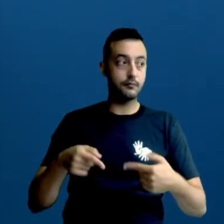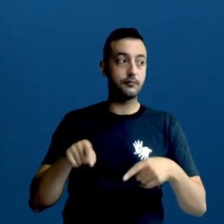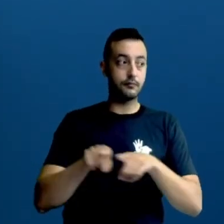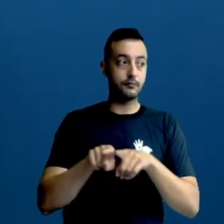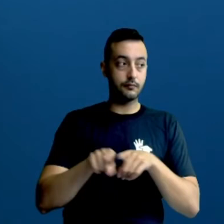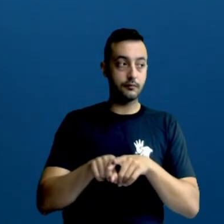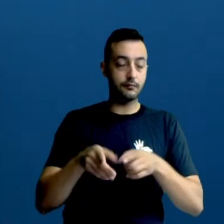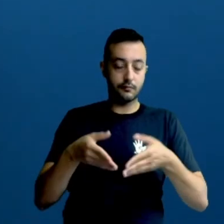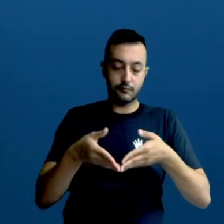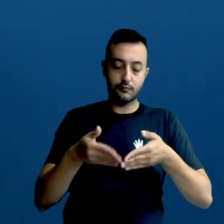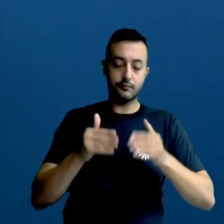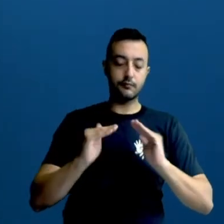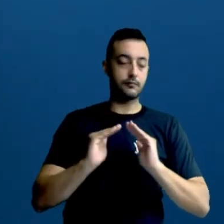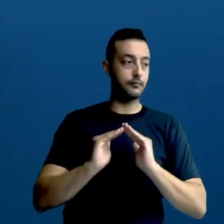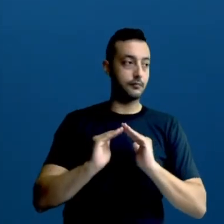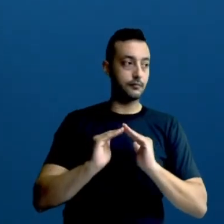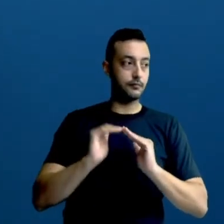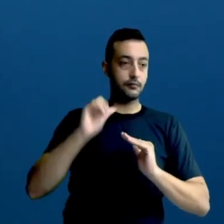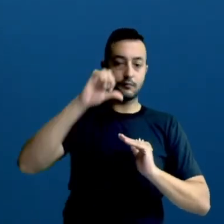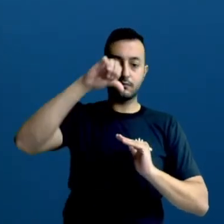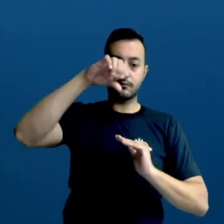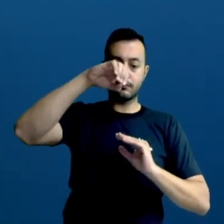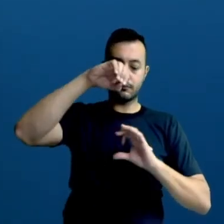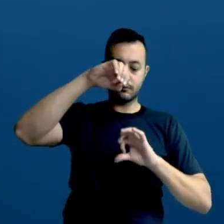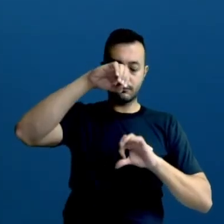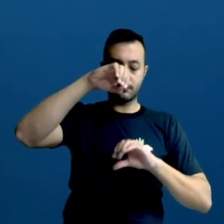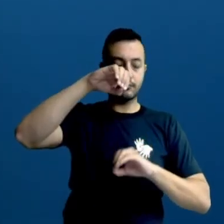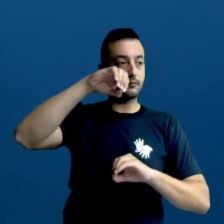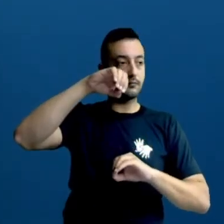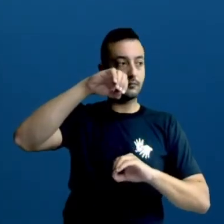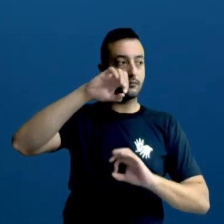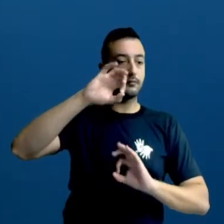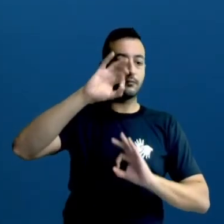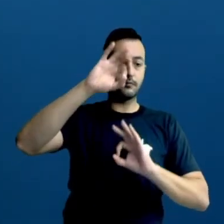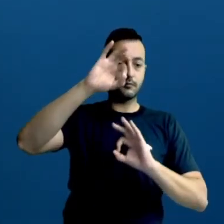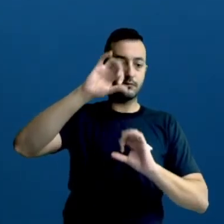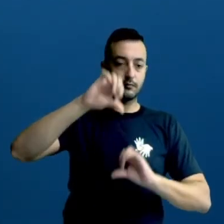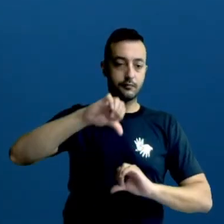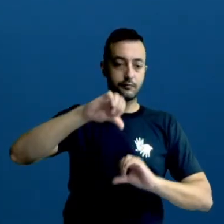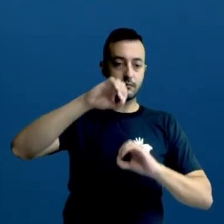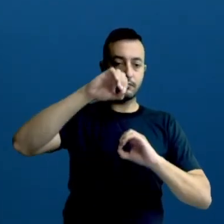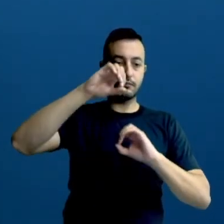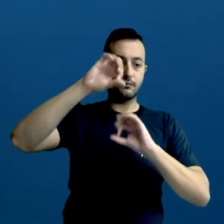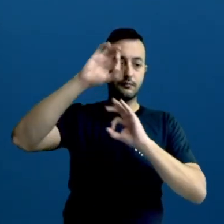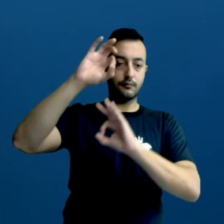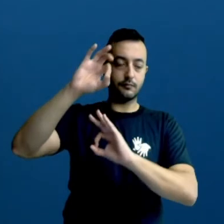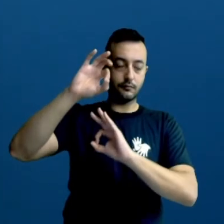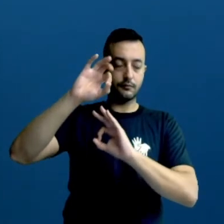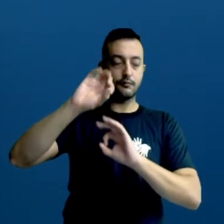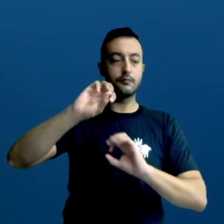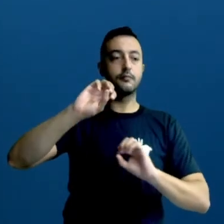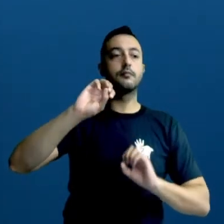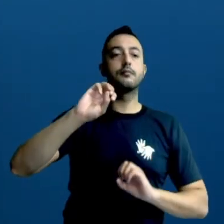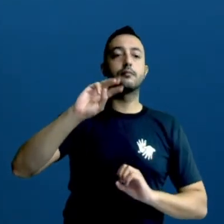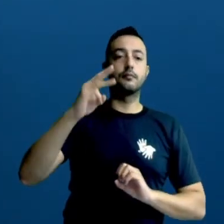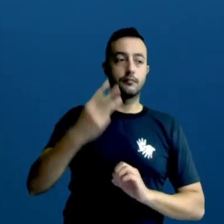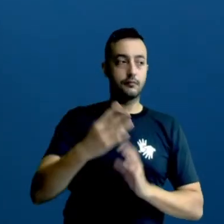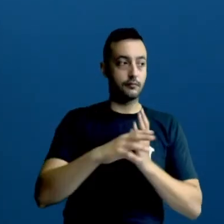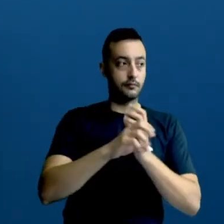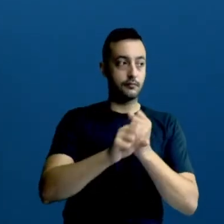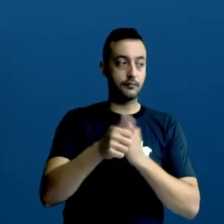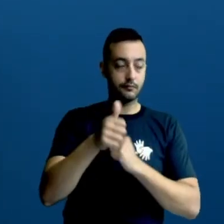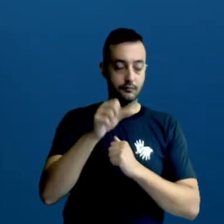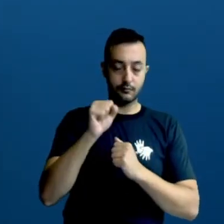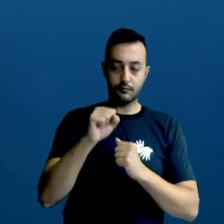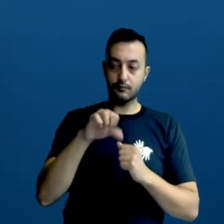graus, tá? E aqui embaixo não é um triângulo? Eu já tenho 90 graus aqui. Os 3 têm que dar 180. Se a gente já